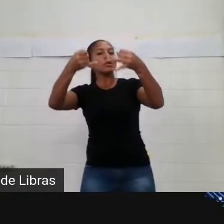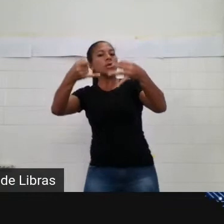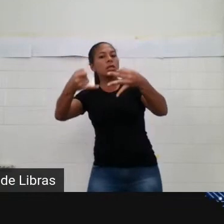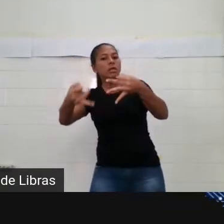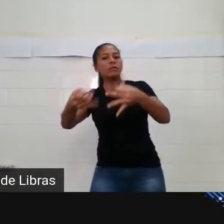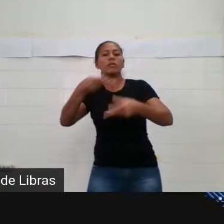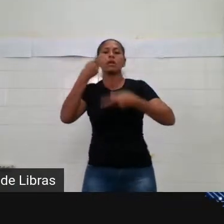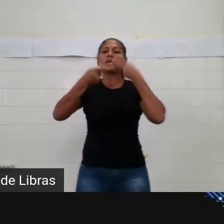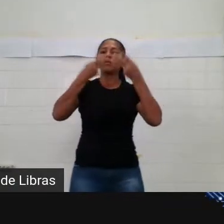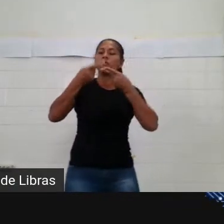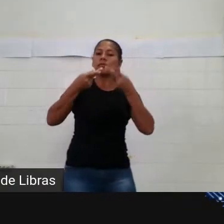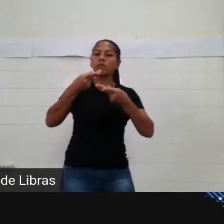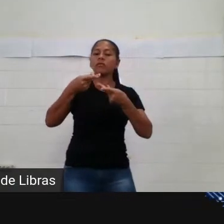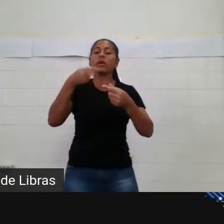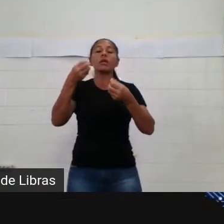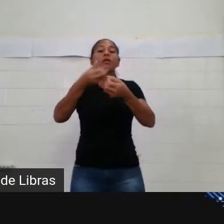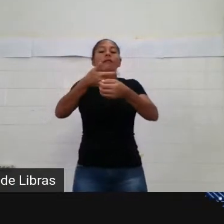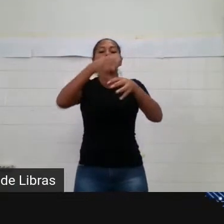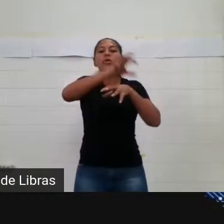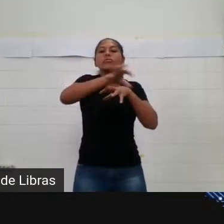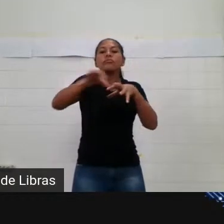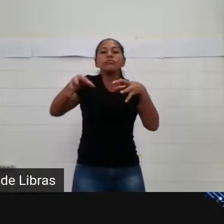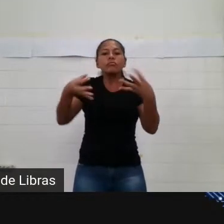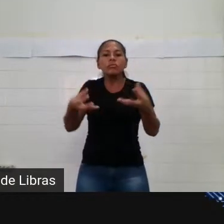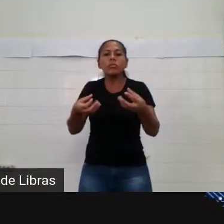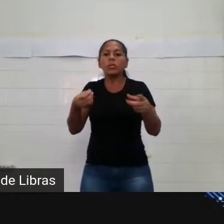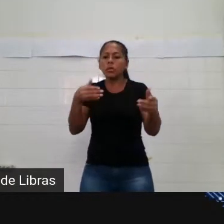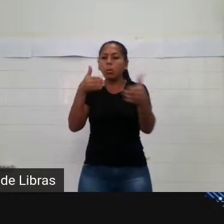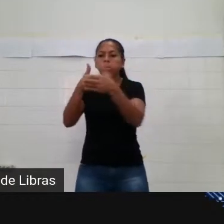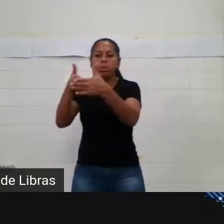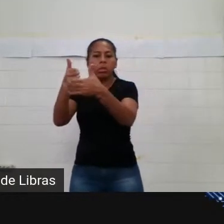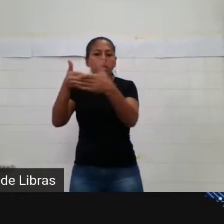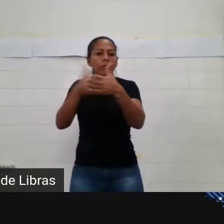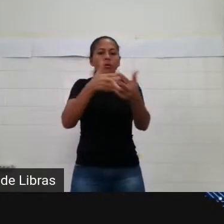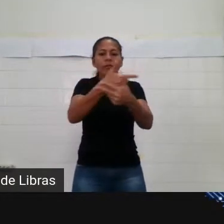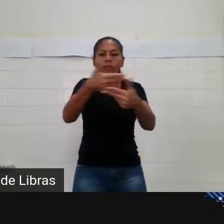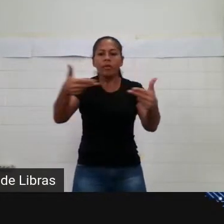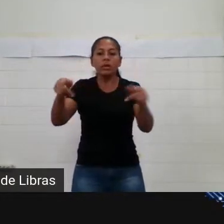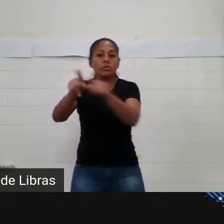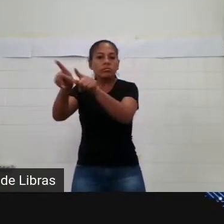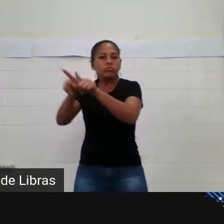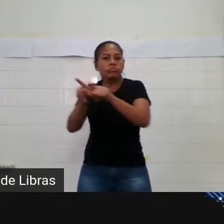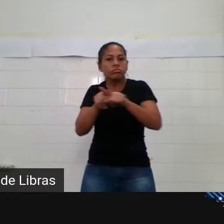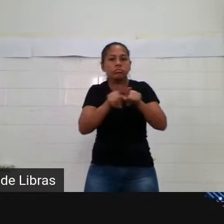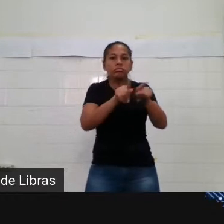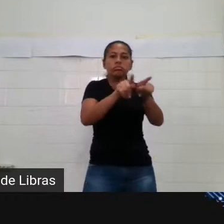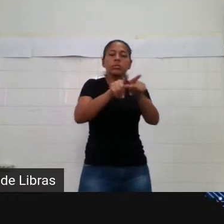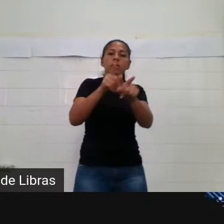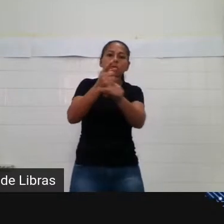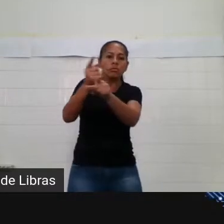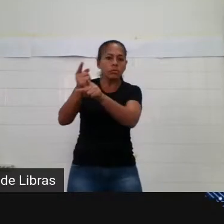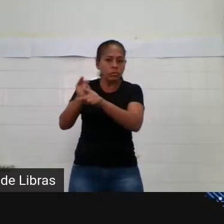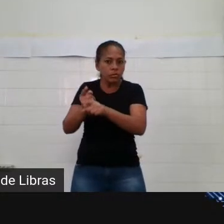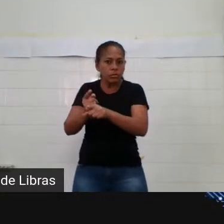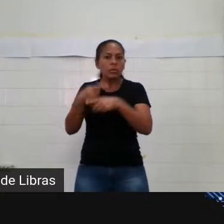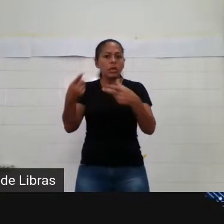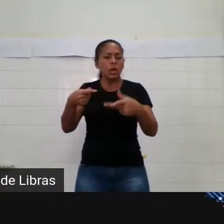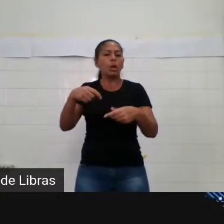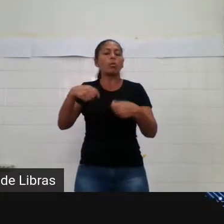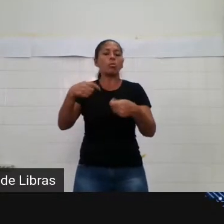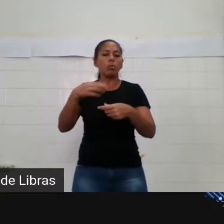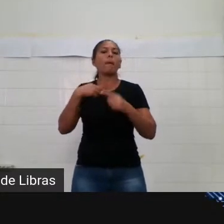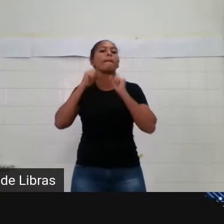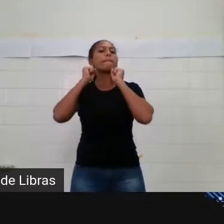muitos momentos essa trajetória se esbarra com muitas trajetórias da maioria, eu poderia afirmar, das mulheres